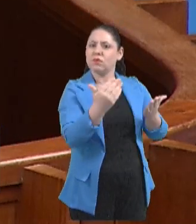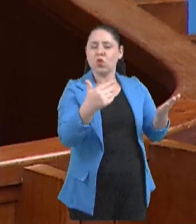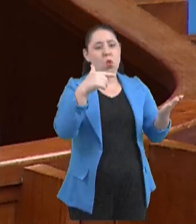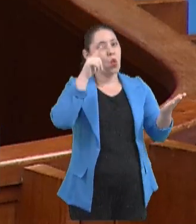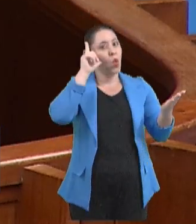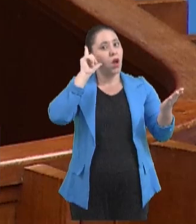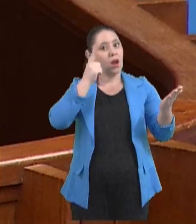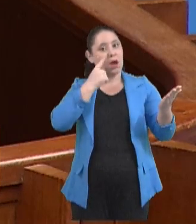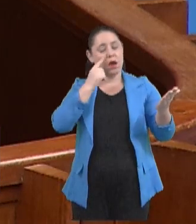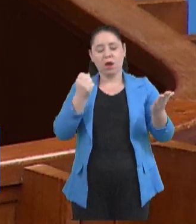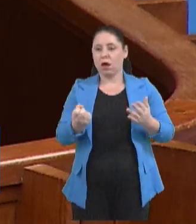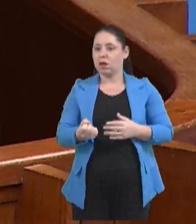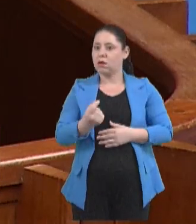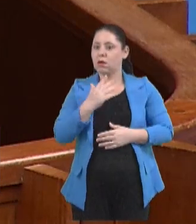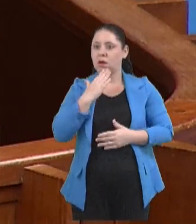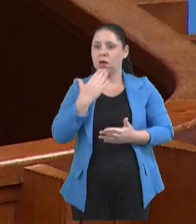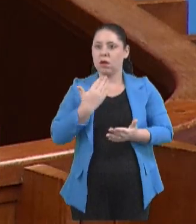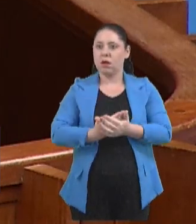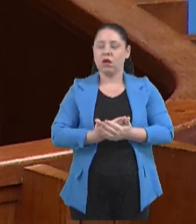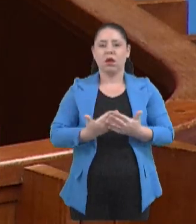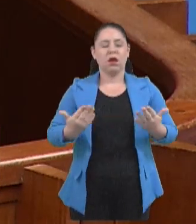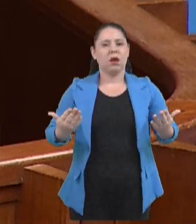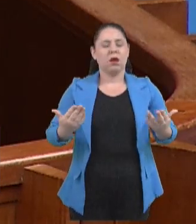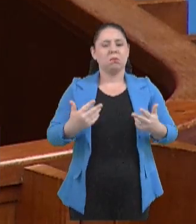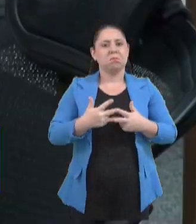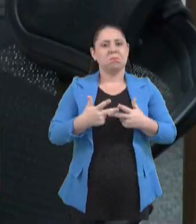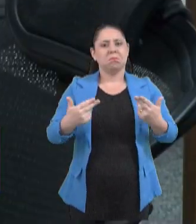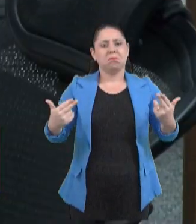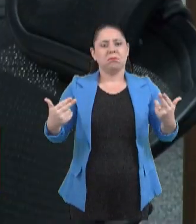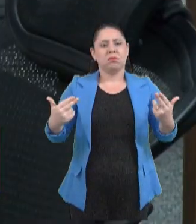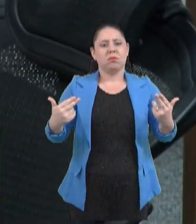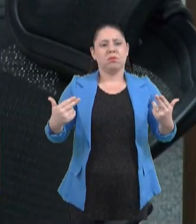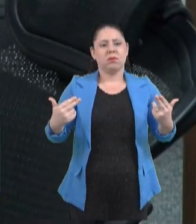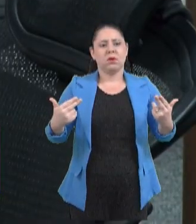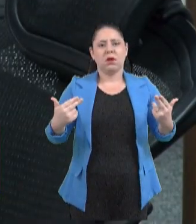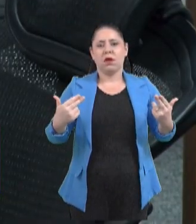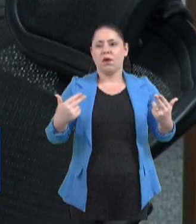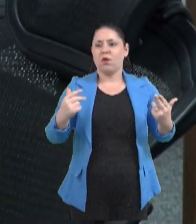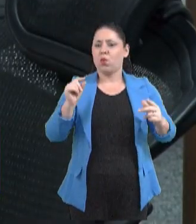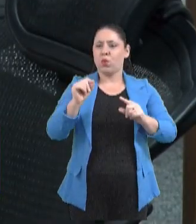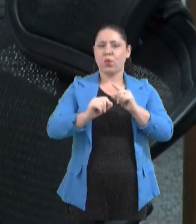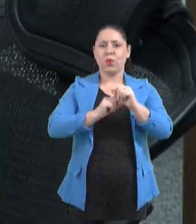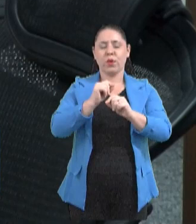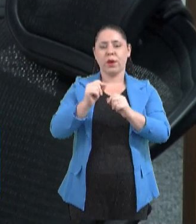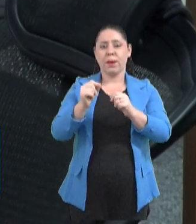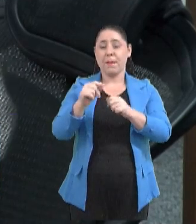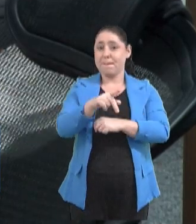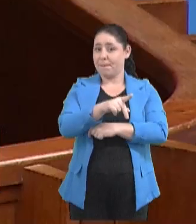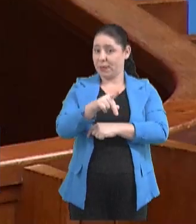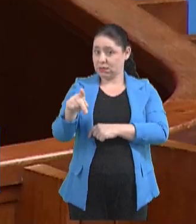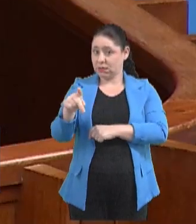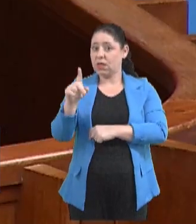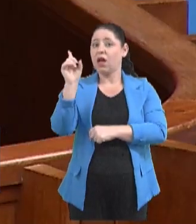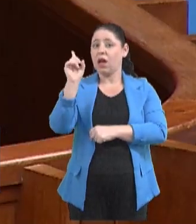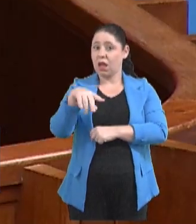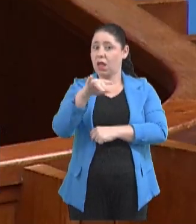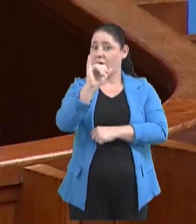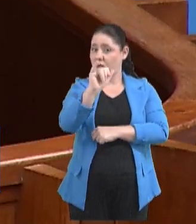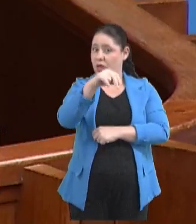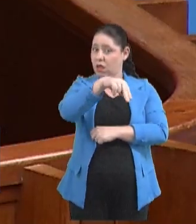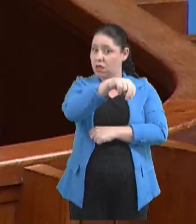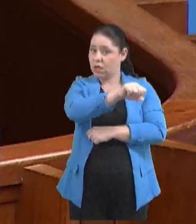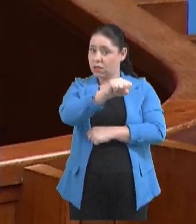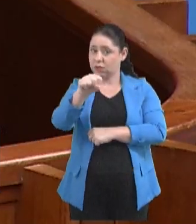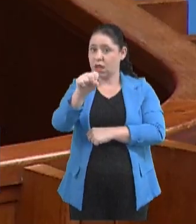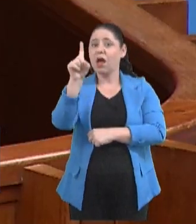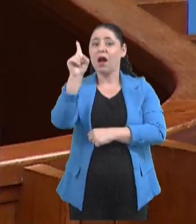Ontem eu achei um absurdo uma coisa dessa, foi demitido o presidente do